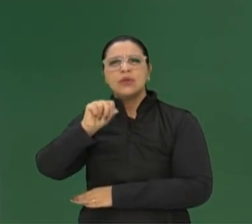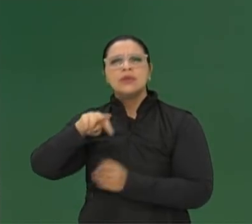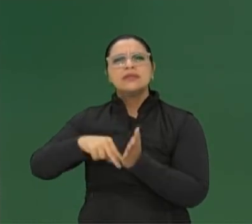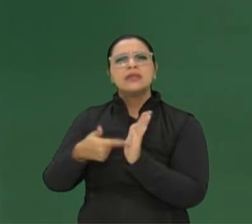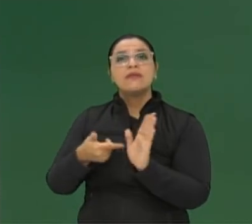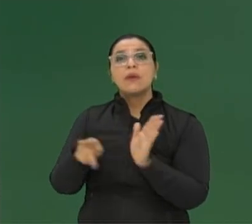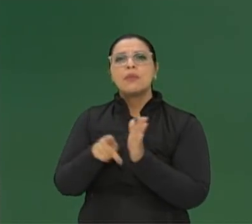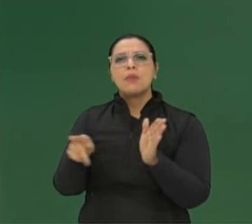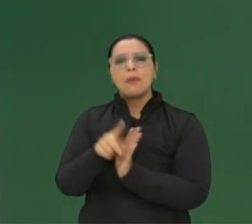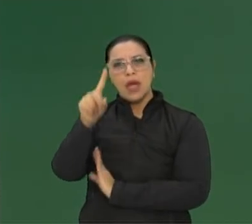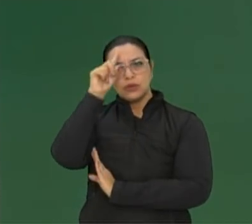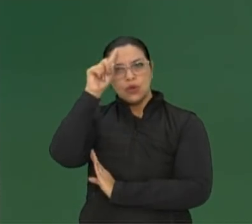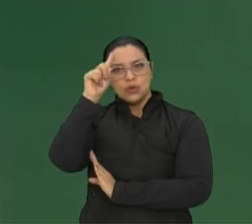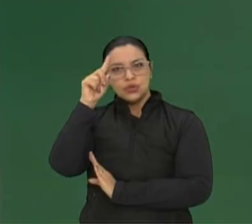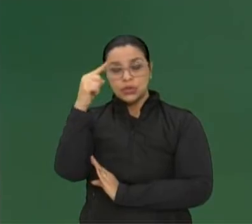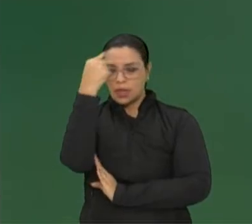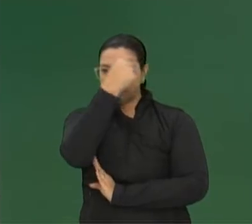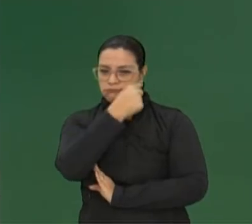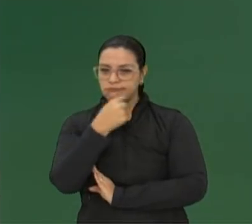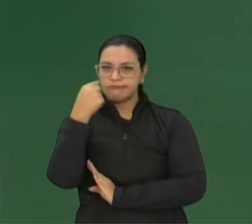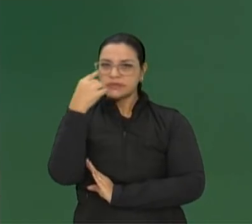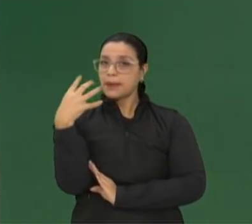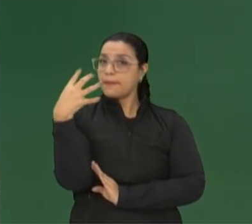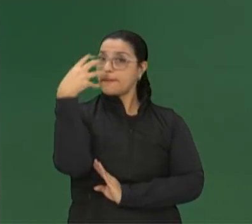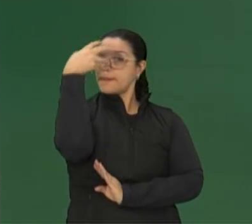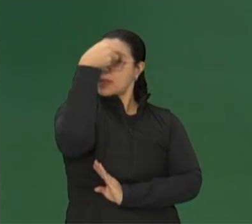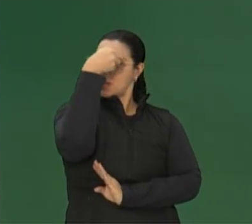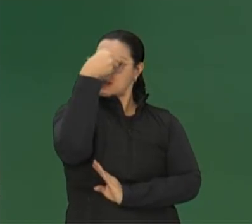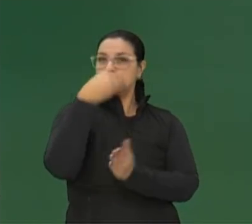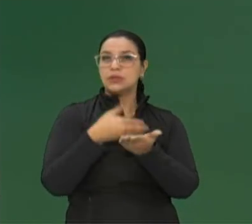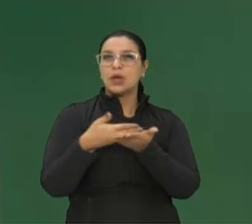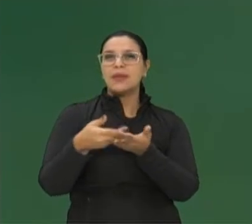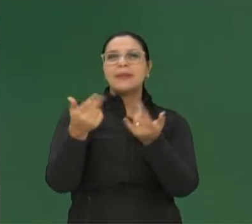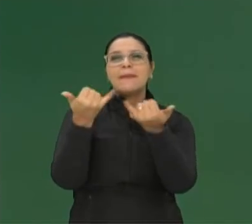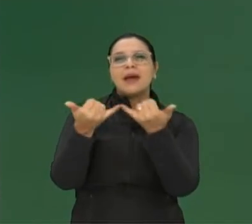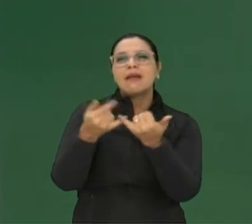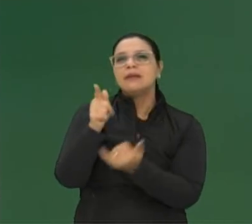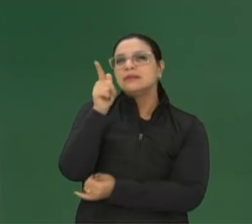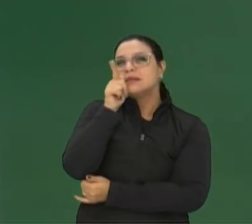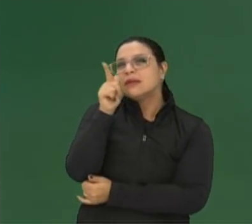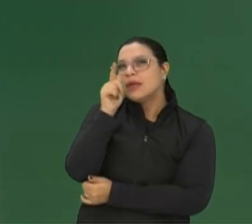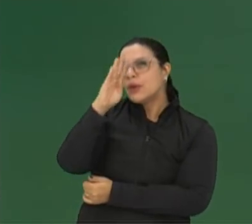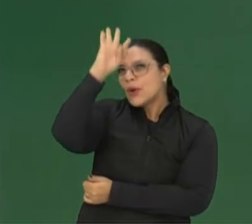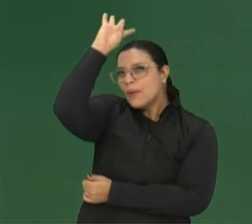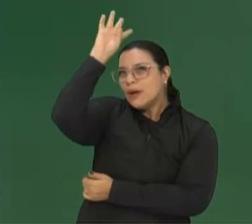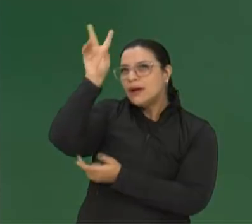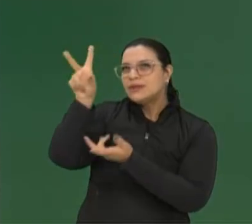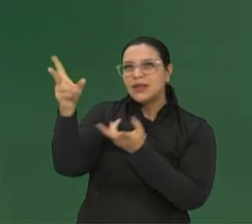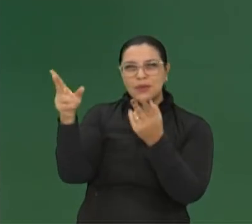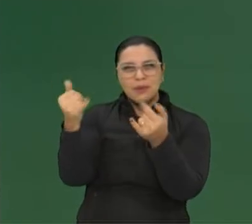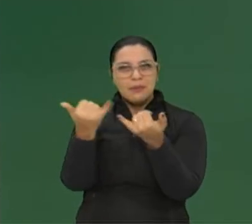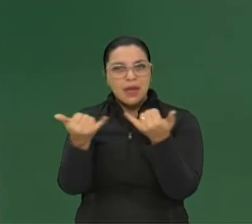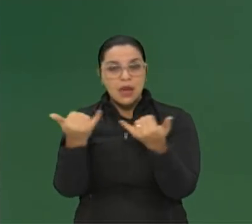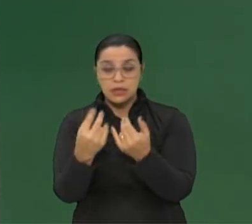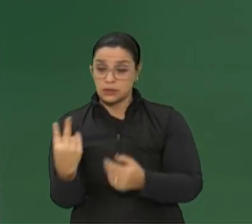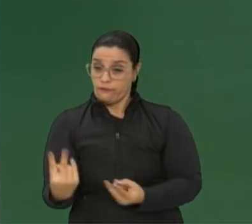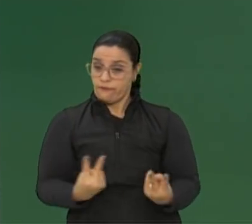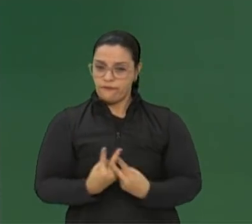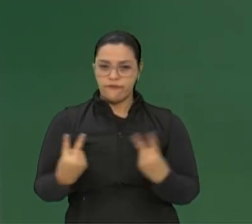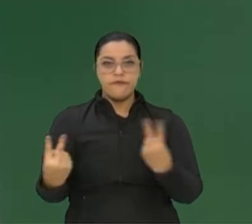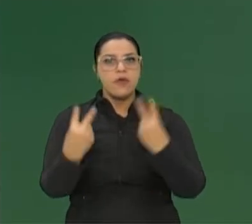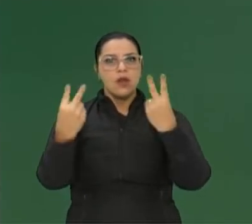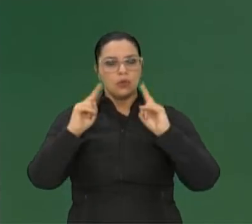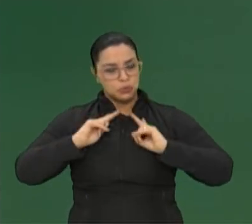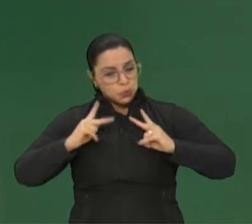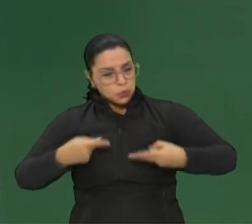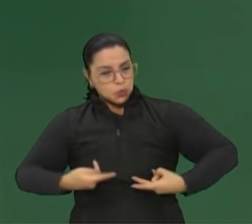ideais estéticos, tá? Ideais de beleza lá dos gregos e dos romanos, tá? Então uma valorização do ser humano